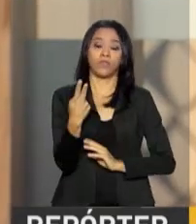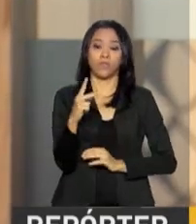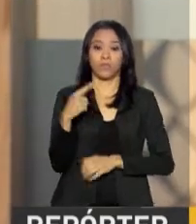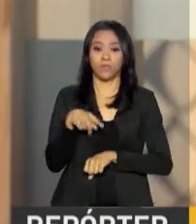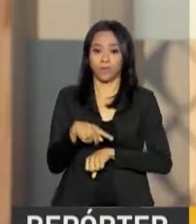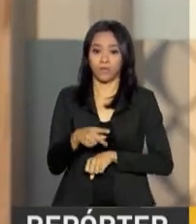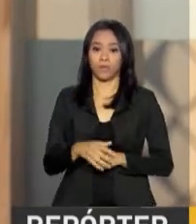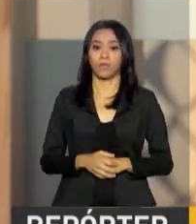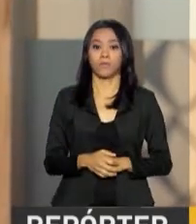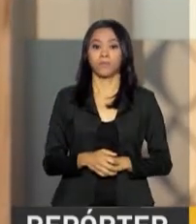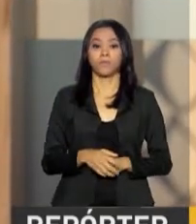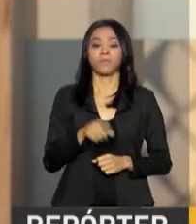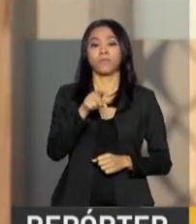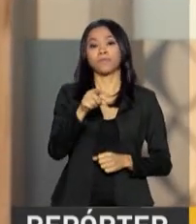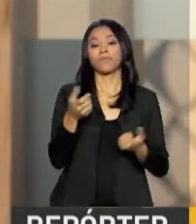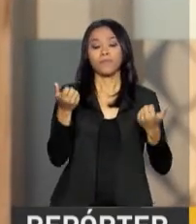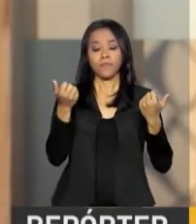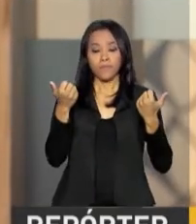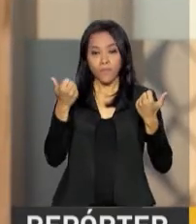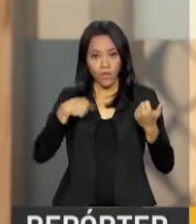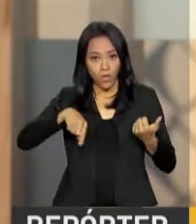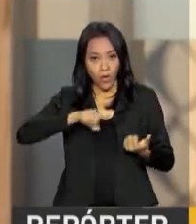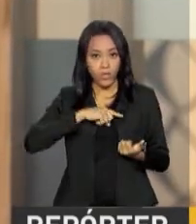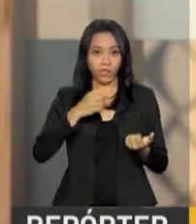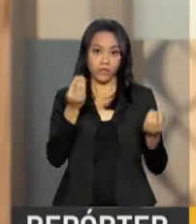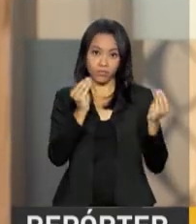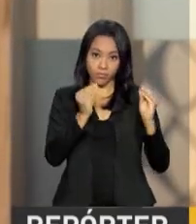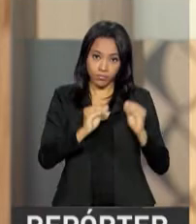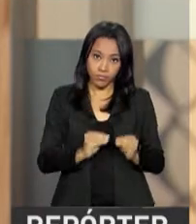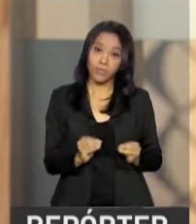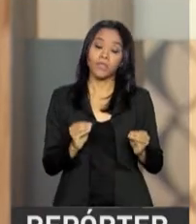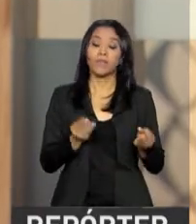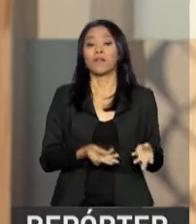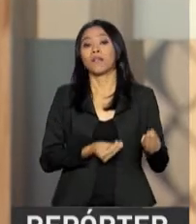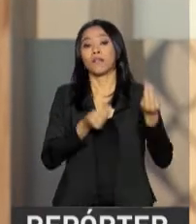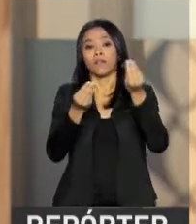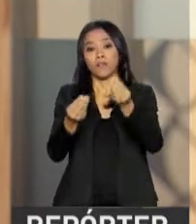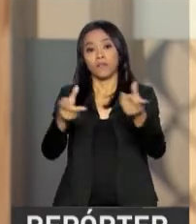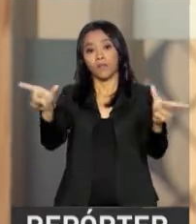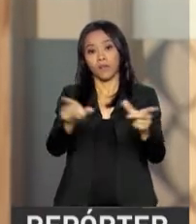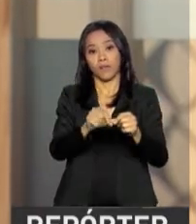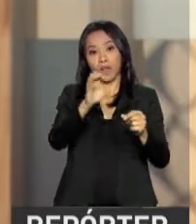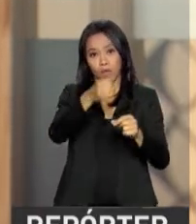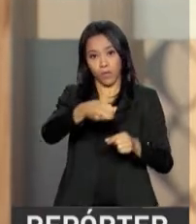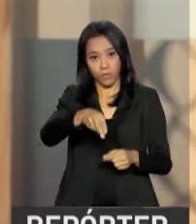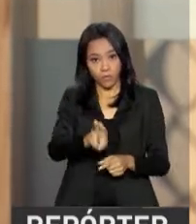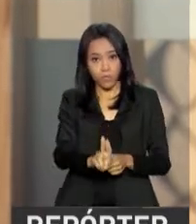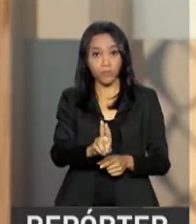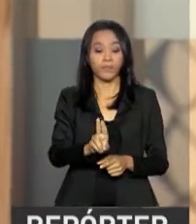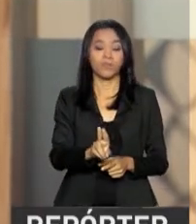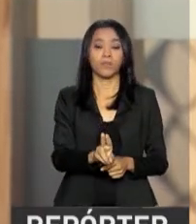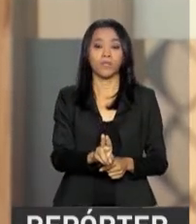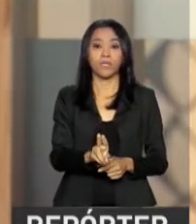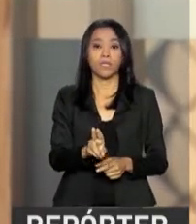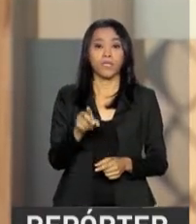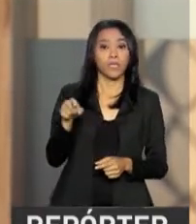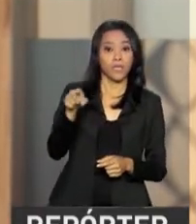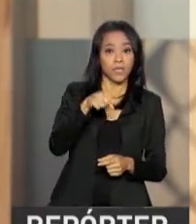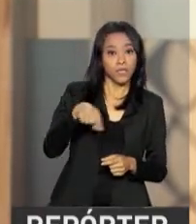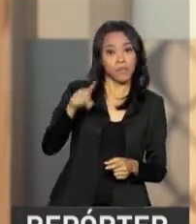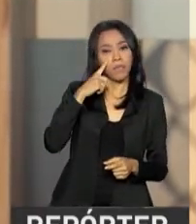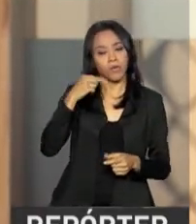as nações unidos o intermédio da cno enquanto temos posso ser